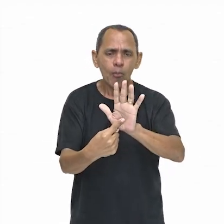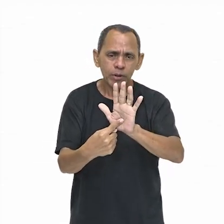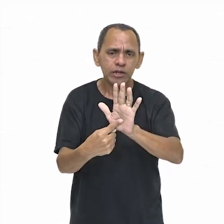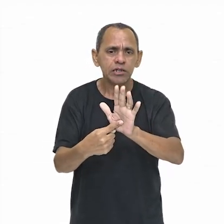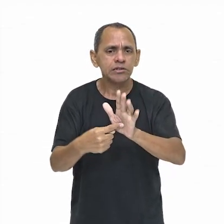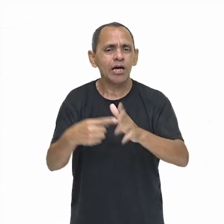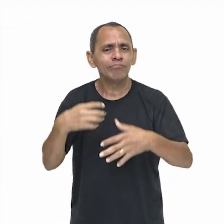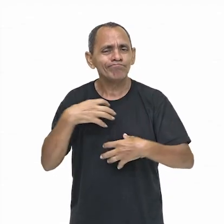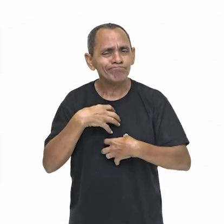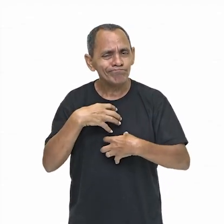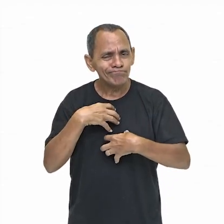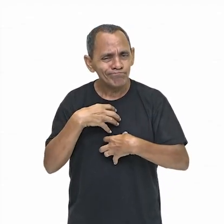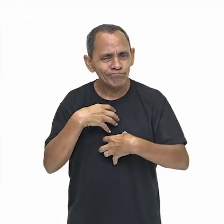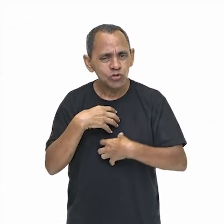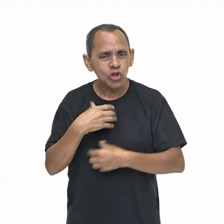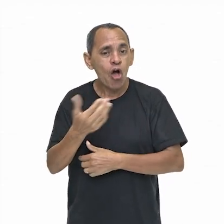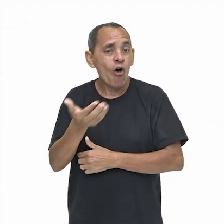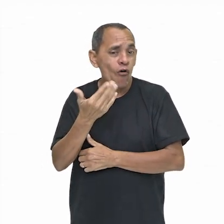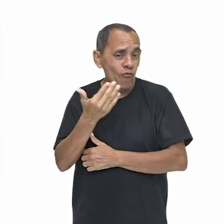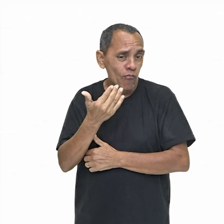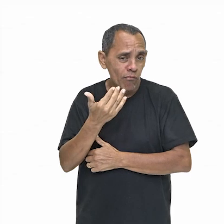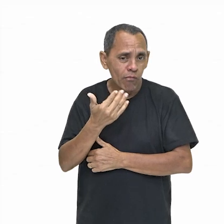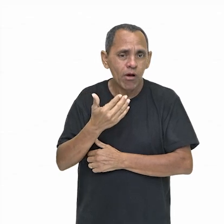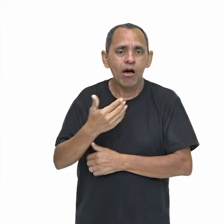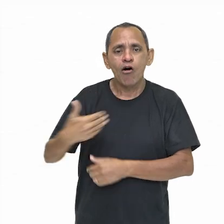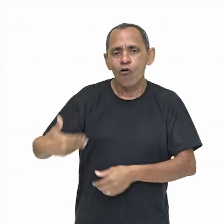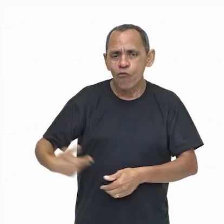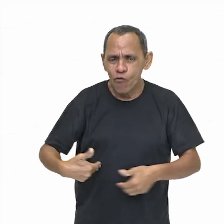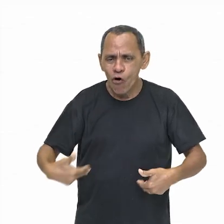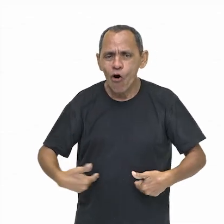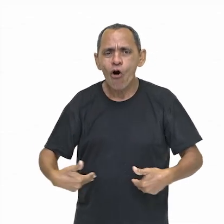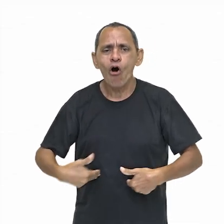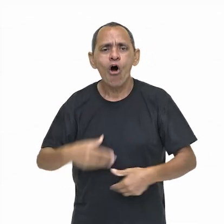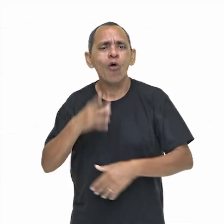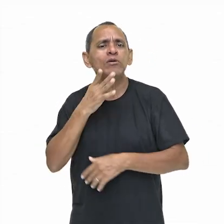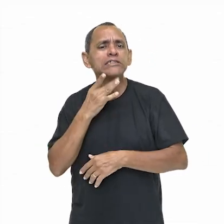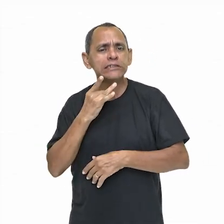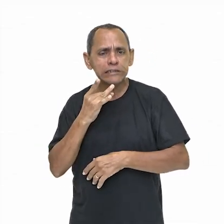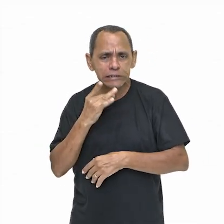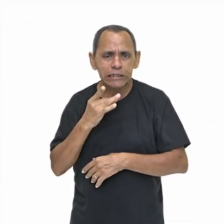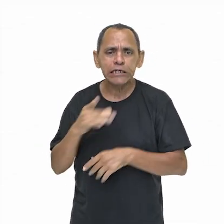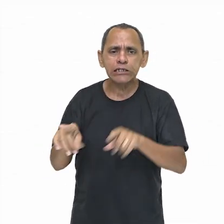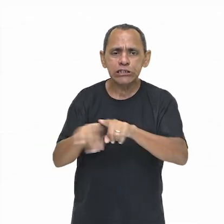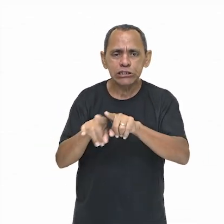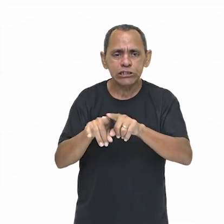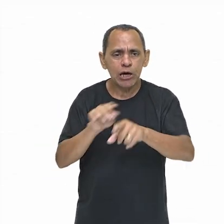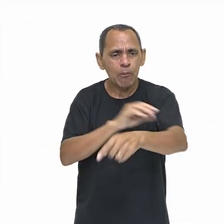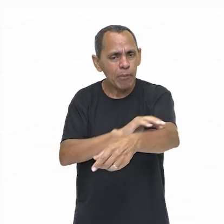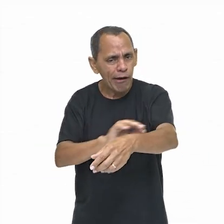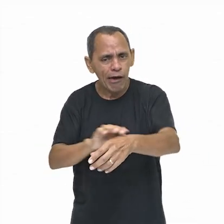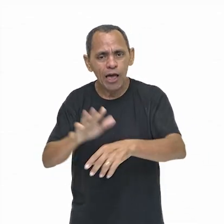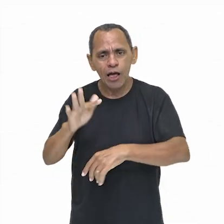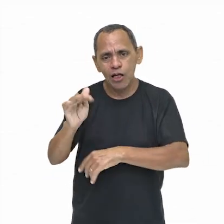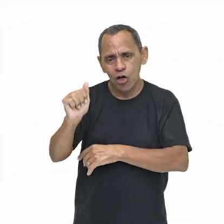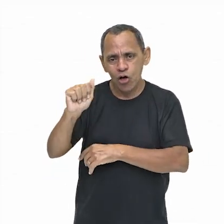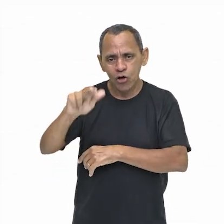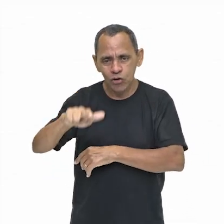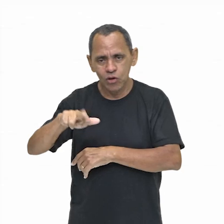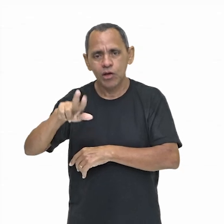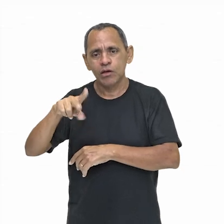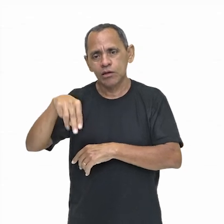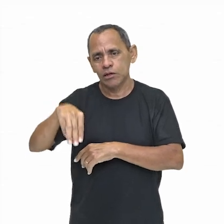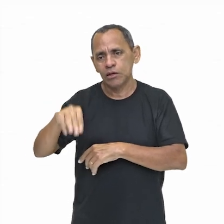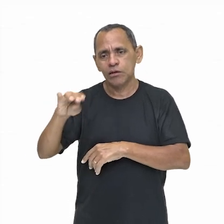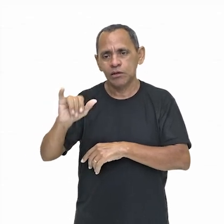fome frequente, sede constante, formigamento nos pés e nas mãos, vontade de